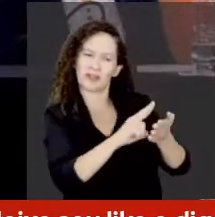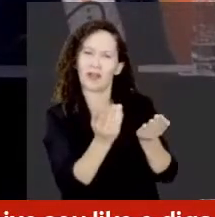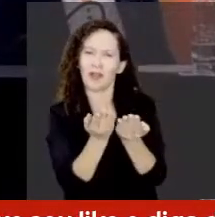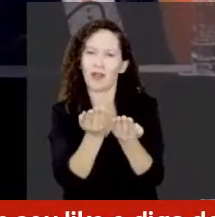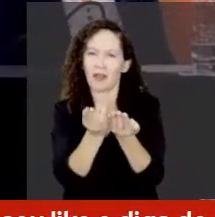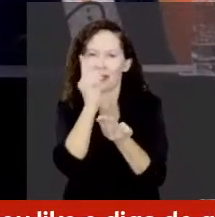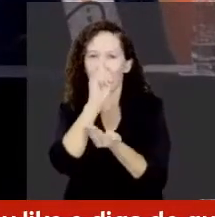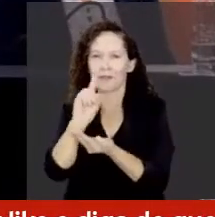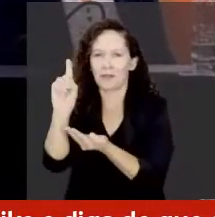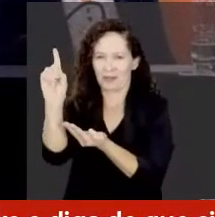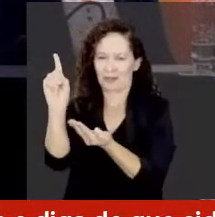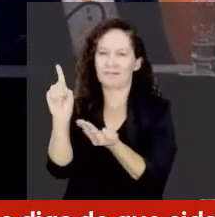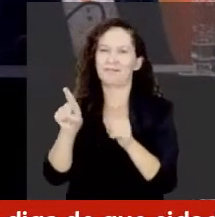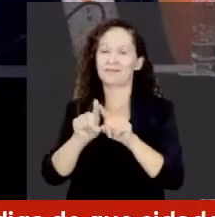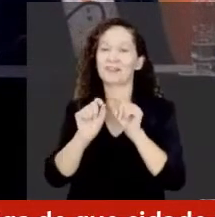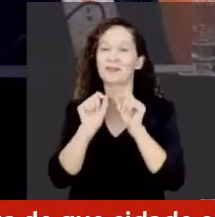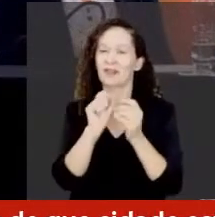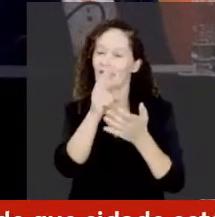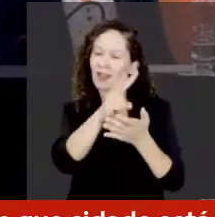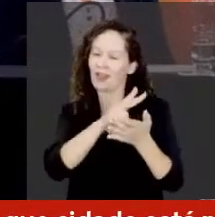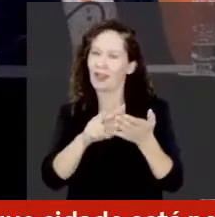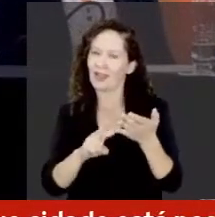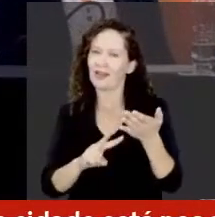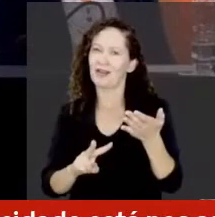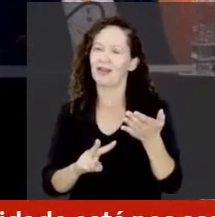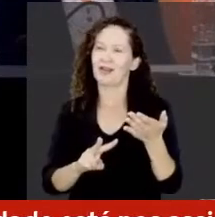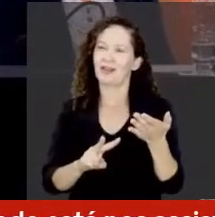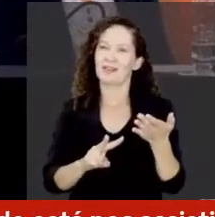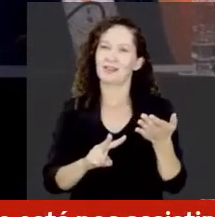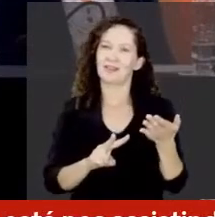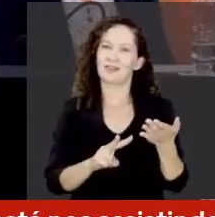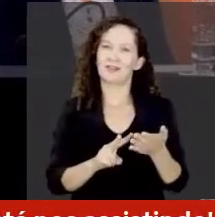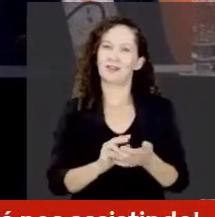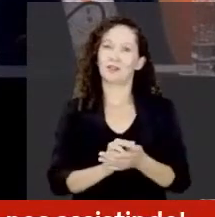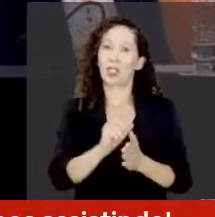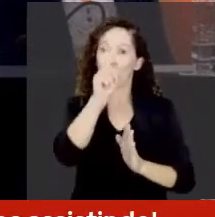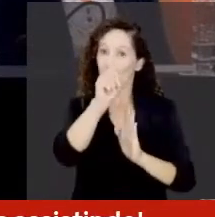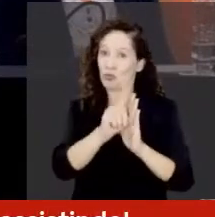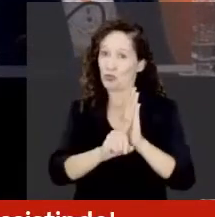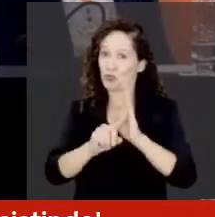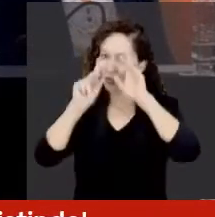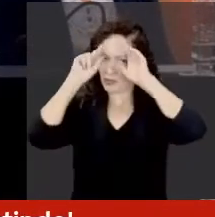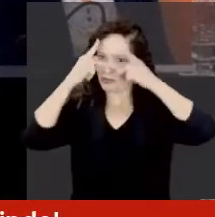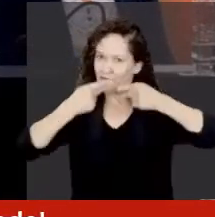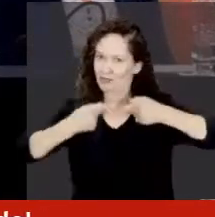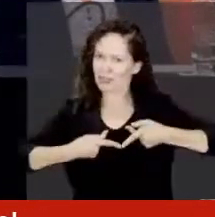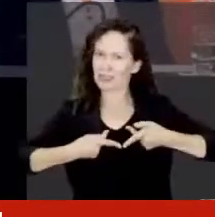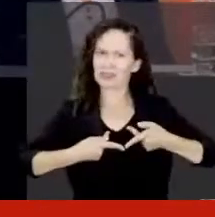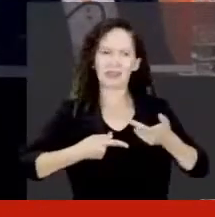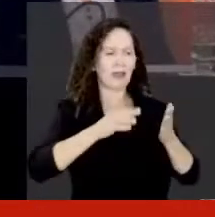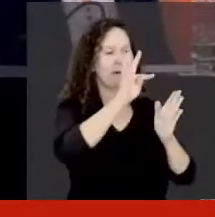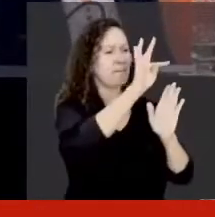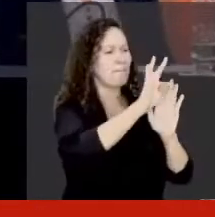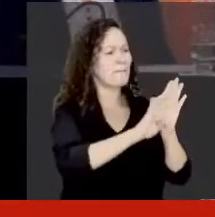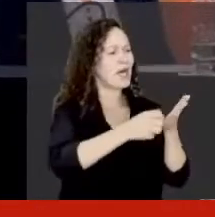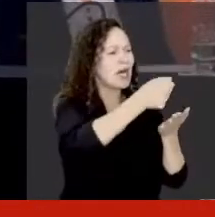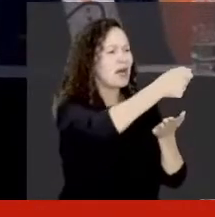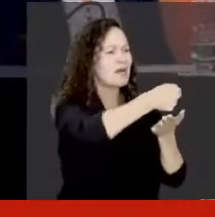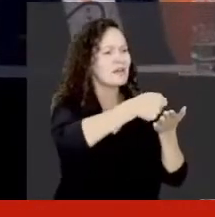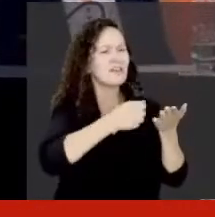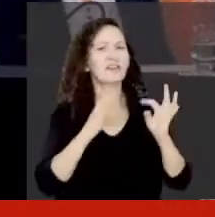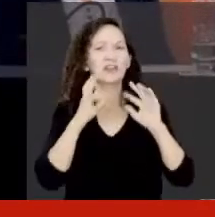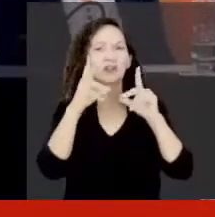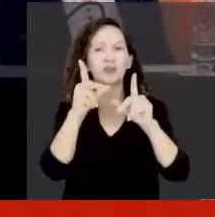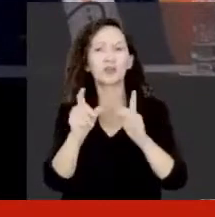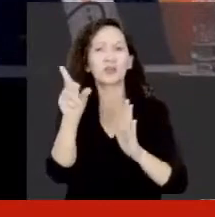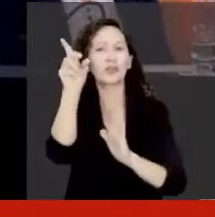que 1,28%. É a maior inflação dos últimos 28 anos. E parte dessa